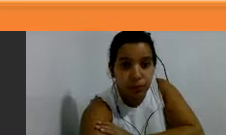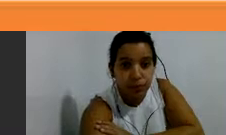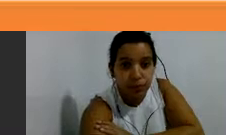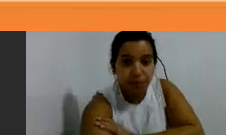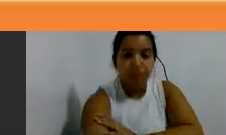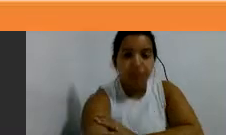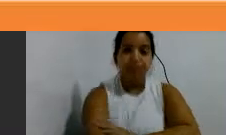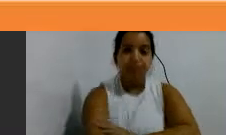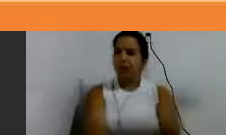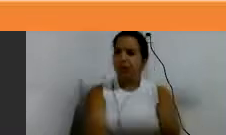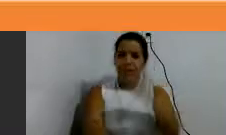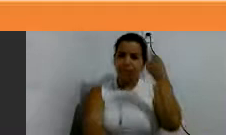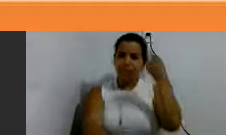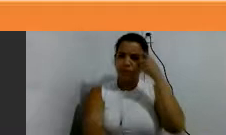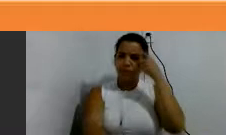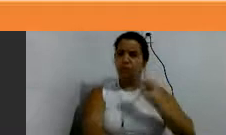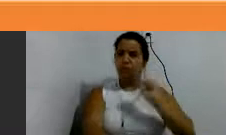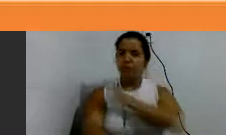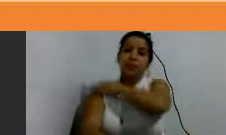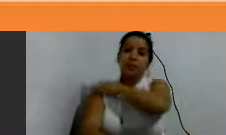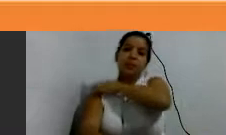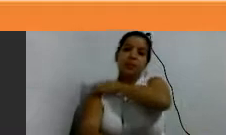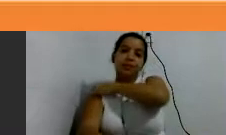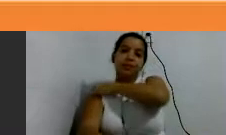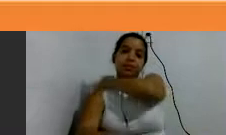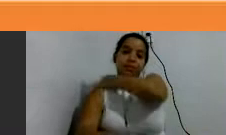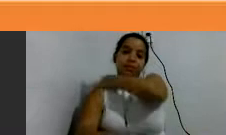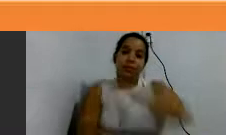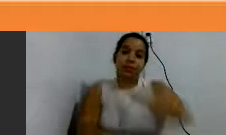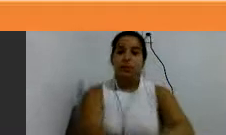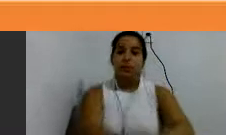O que vocês acham, pessoal?